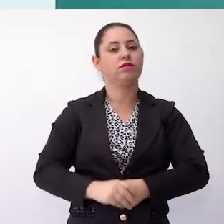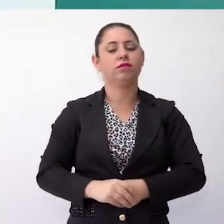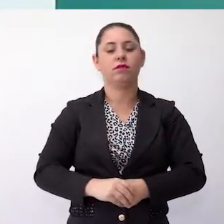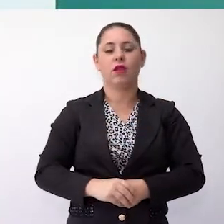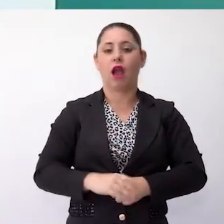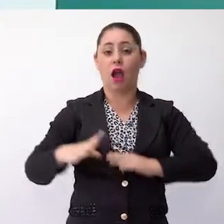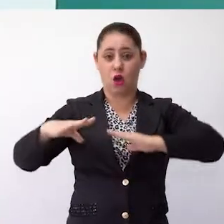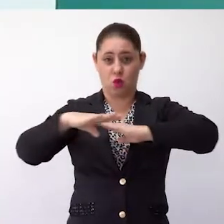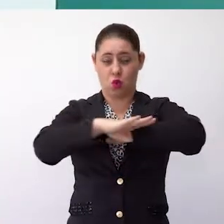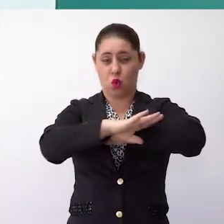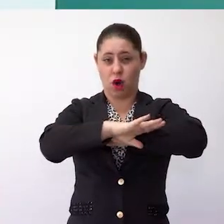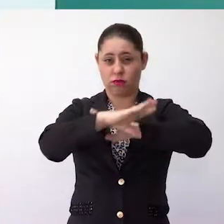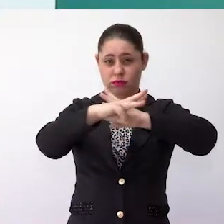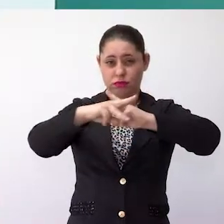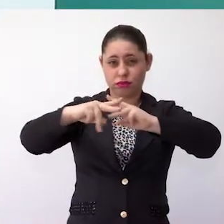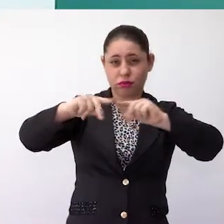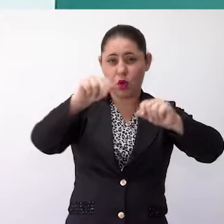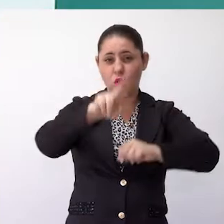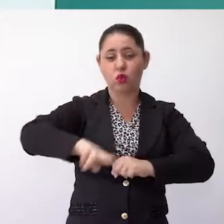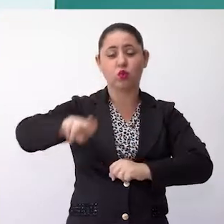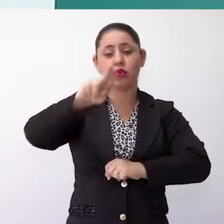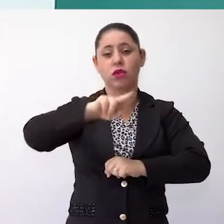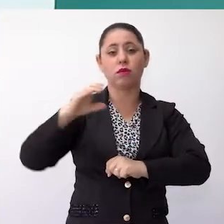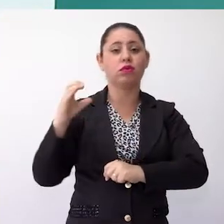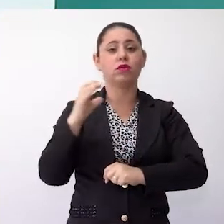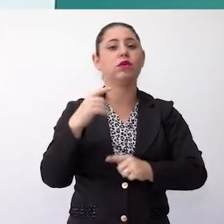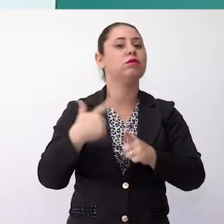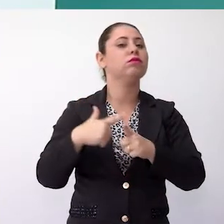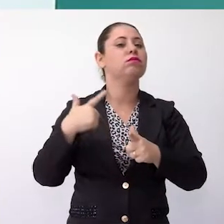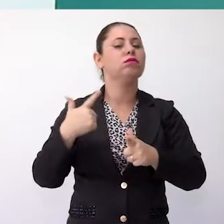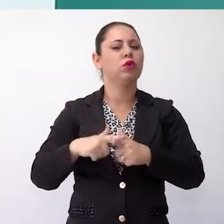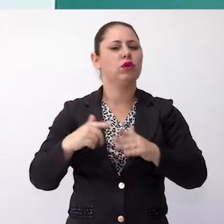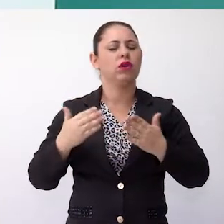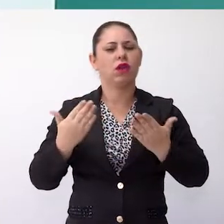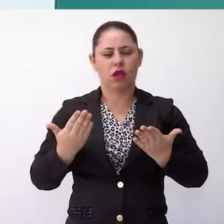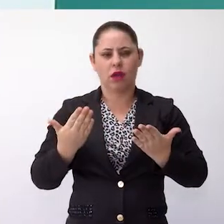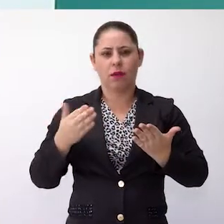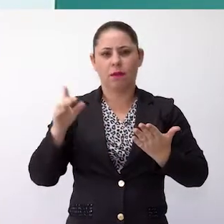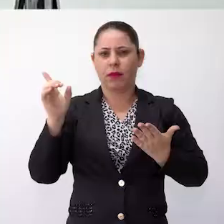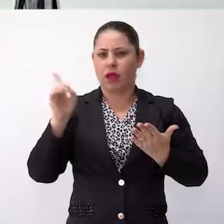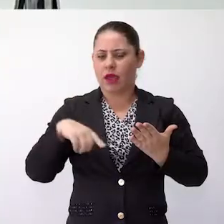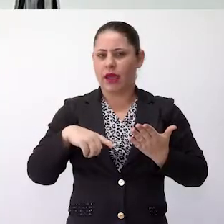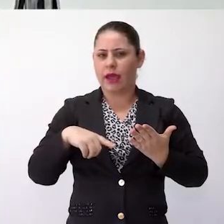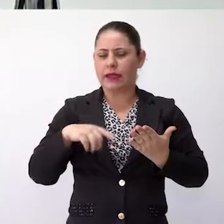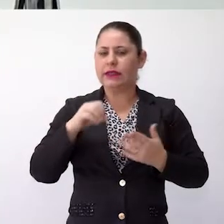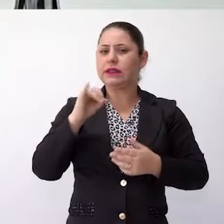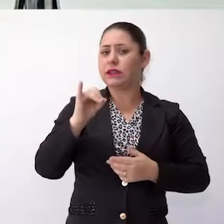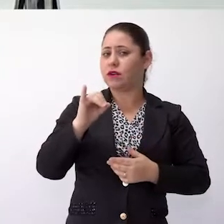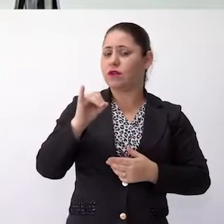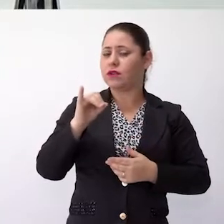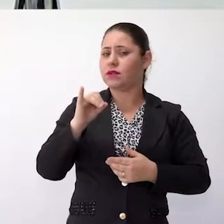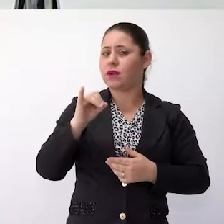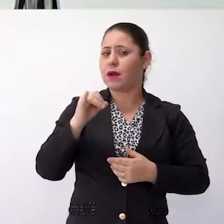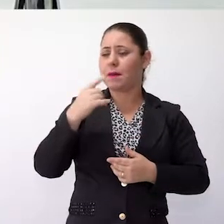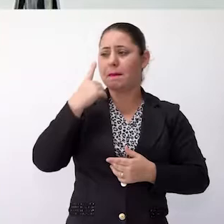elas são utilizadas pelo crime porque, em tese, né, entende-se que talvez não teria